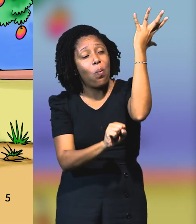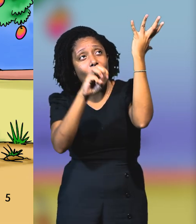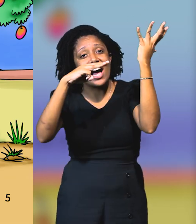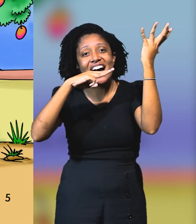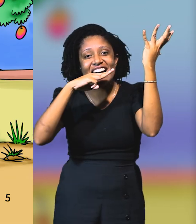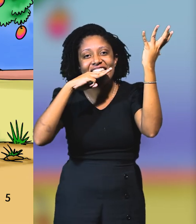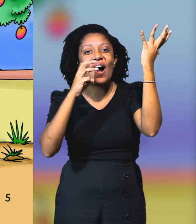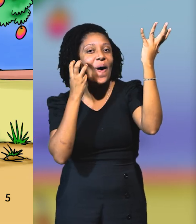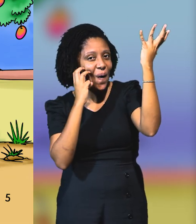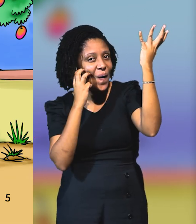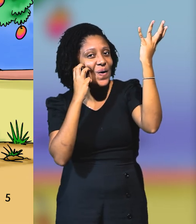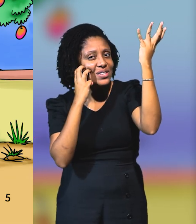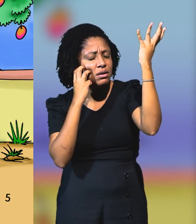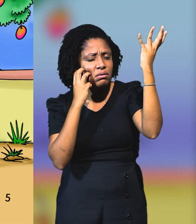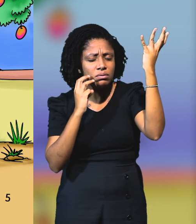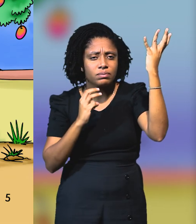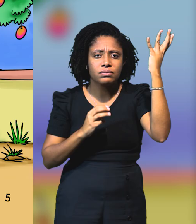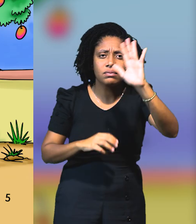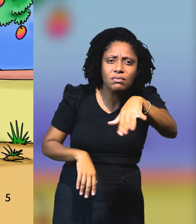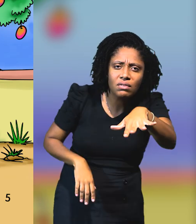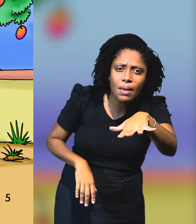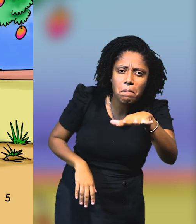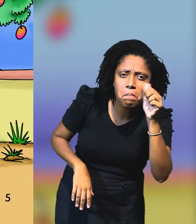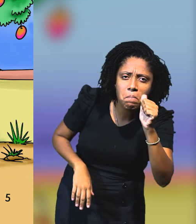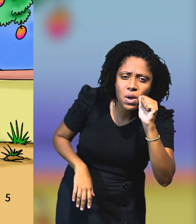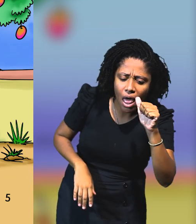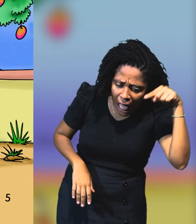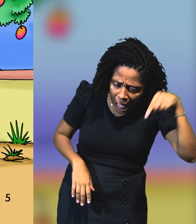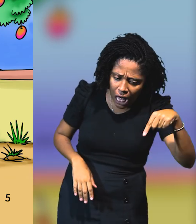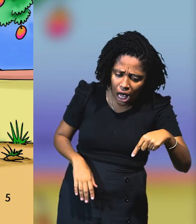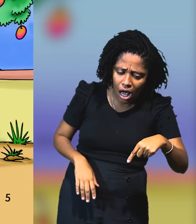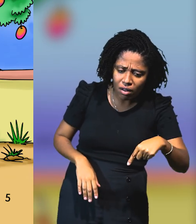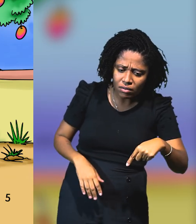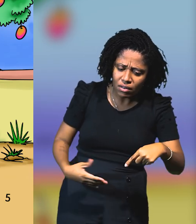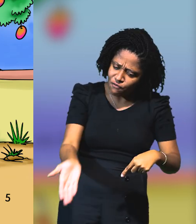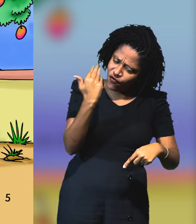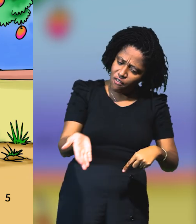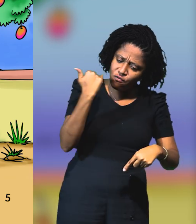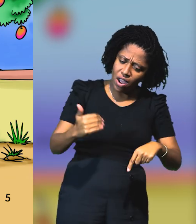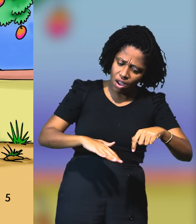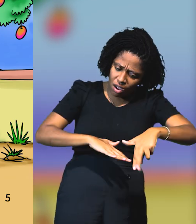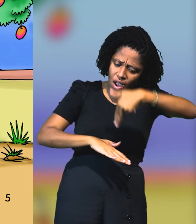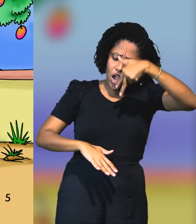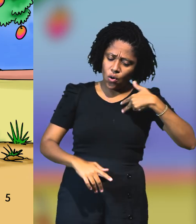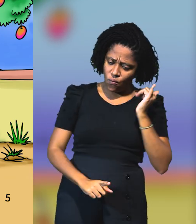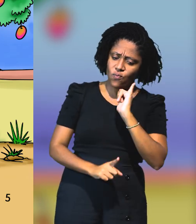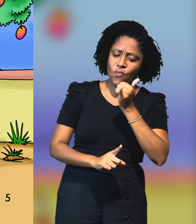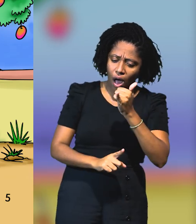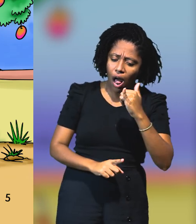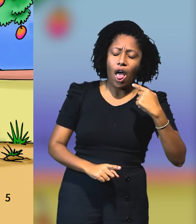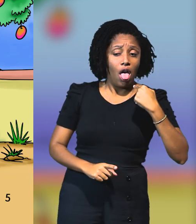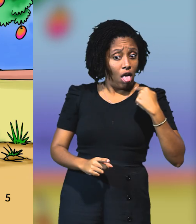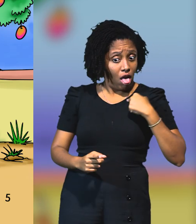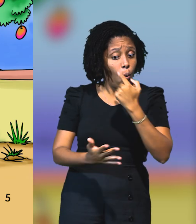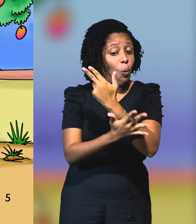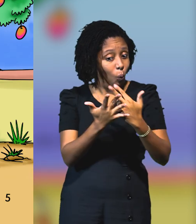Rosa. Ei, menina, aqui, sobe aqui que eu vou te falar. Tenho muita